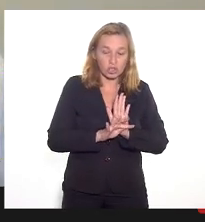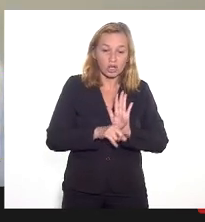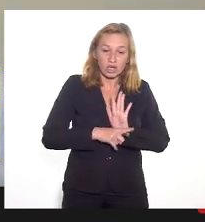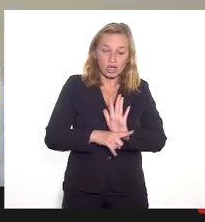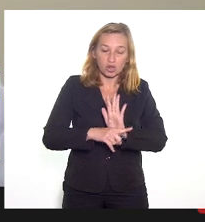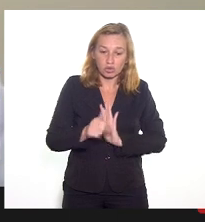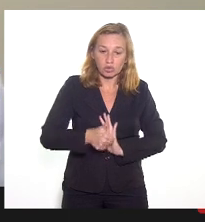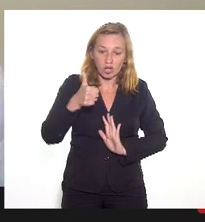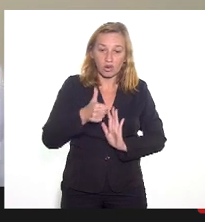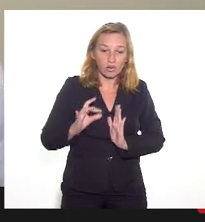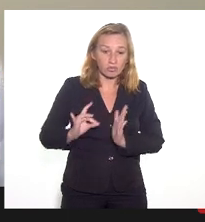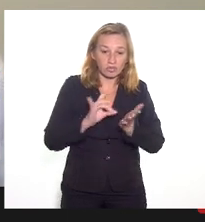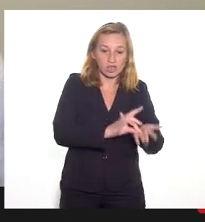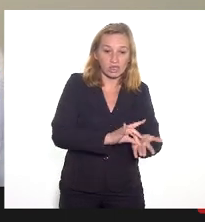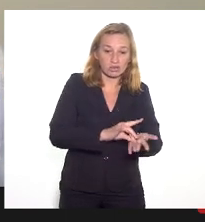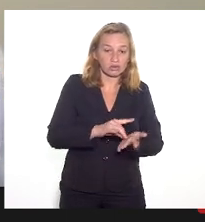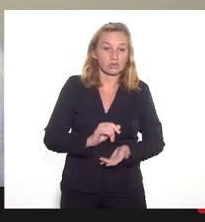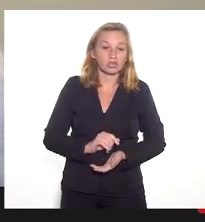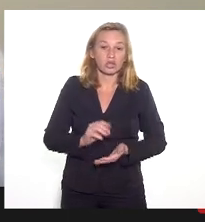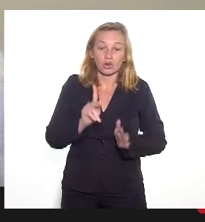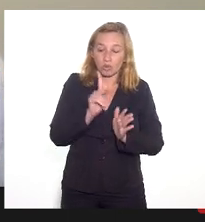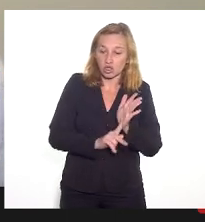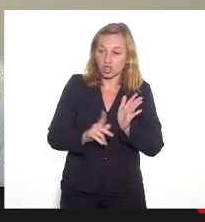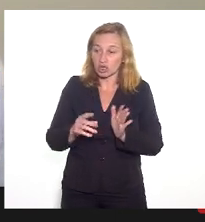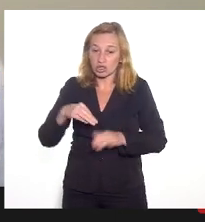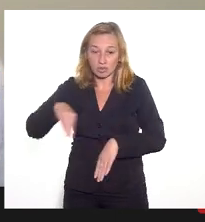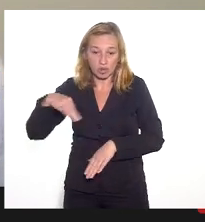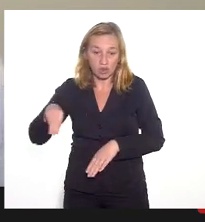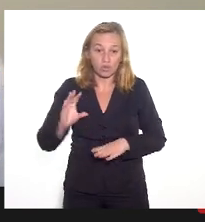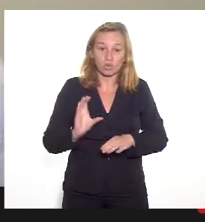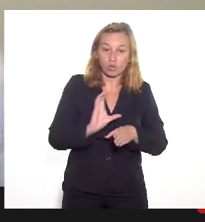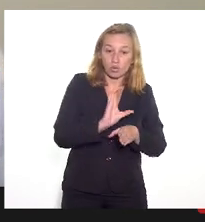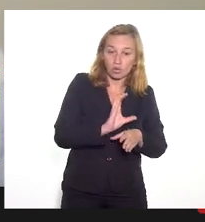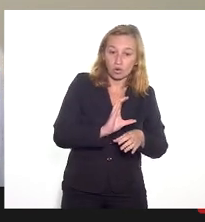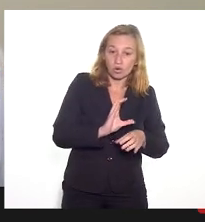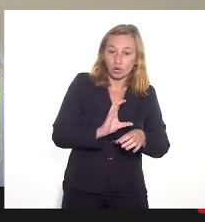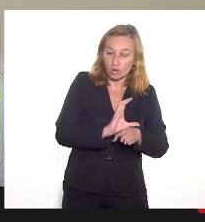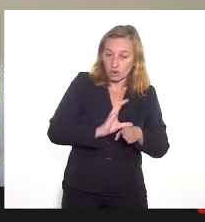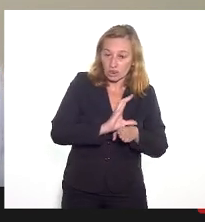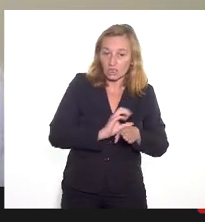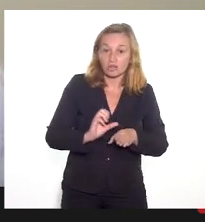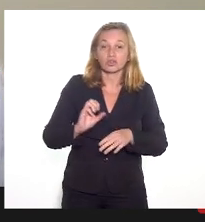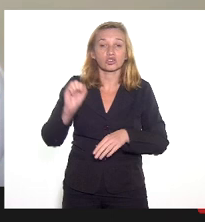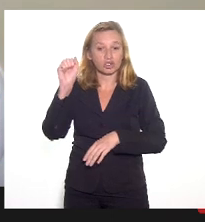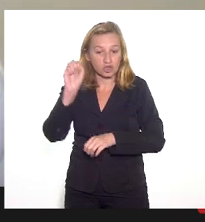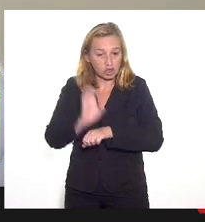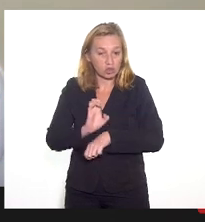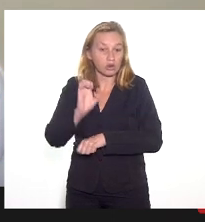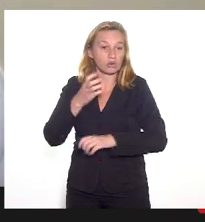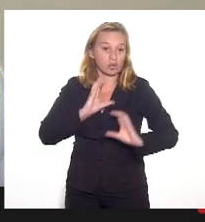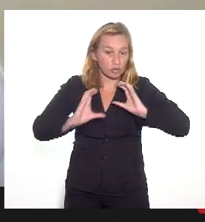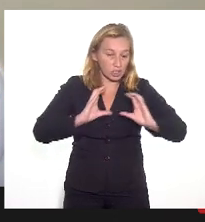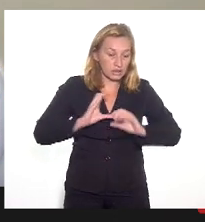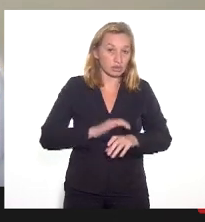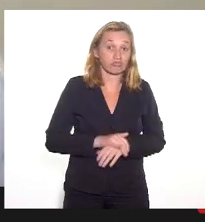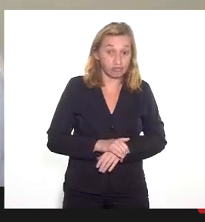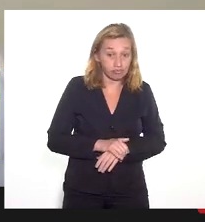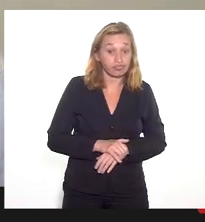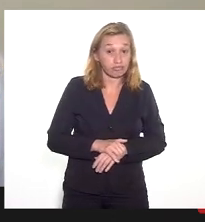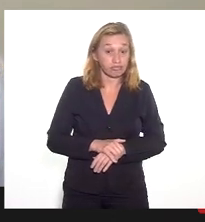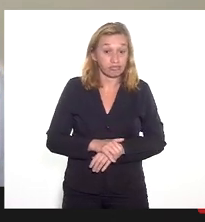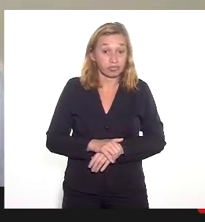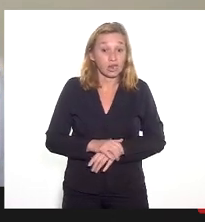máximo a ideia original daquele projeto do MINC sobre o Conselho Estadual de Comunicação. Não adianta a gente ter uma lei sobre o Conselho Estadual de Comunicação em